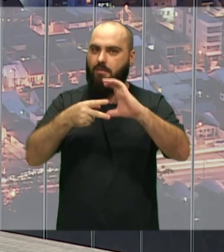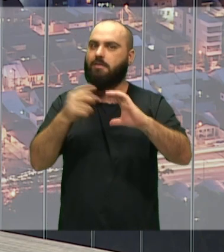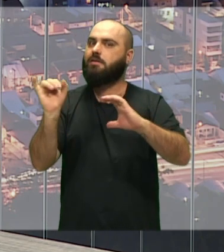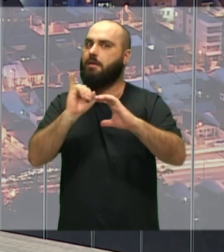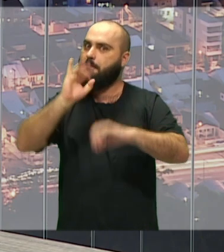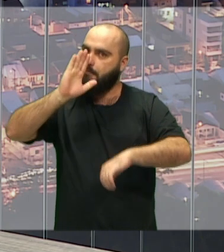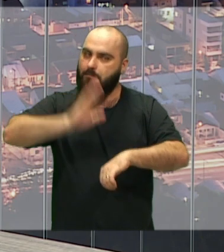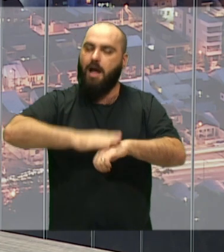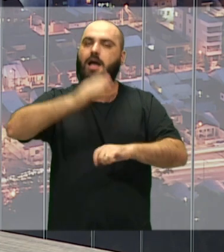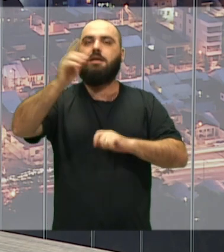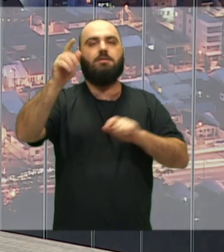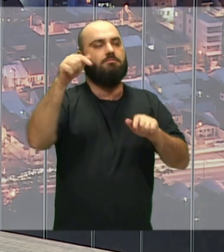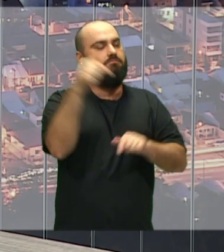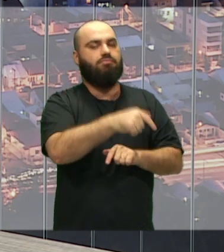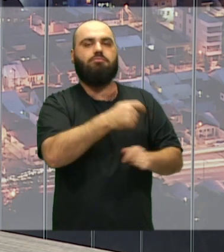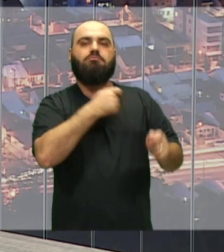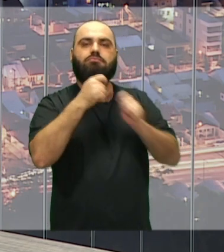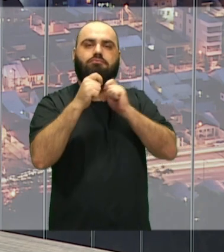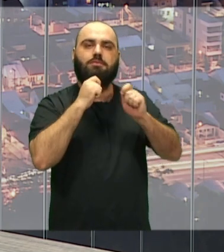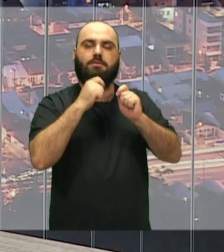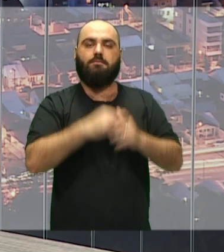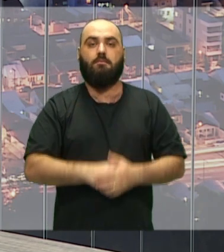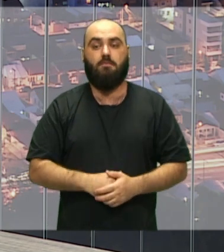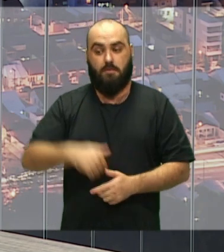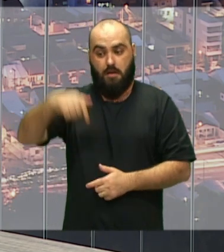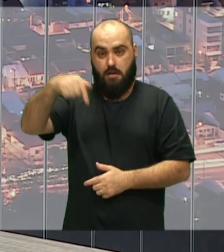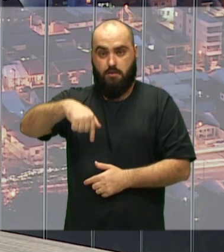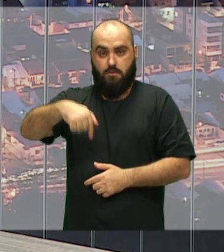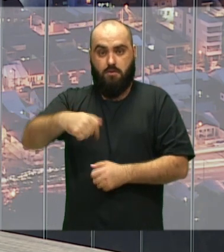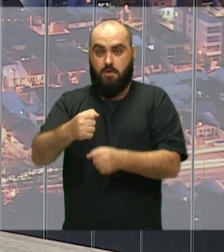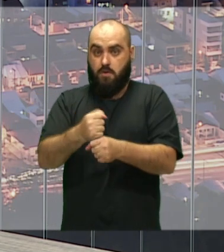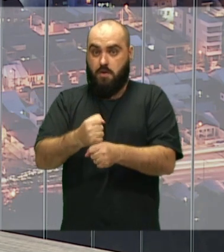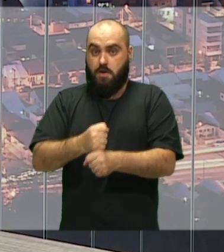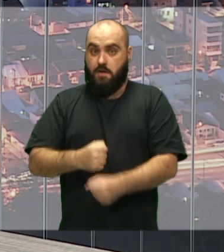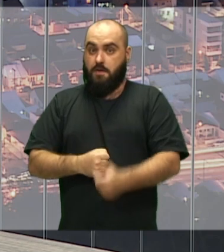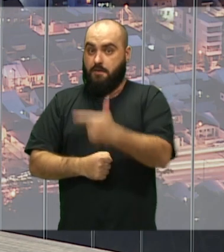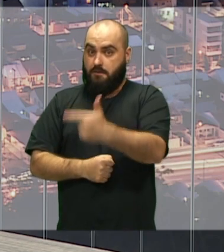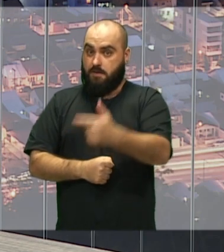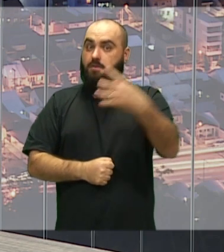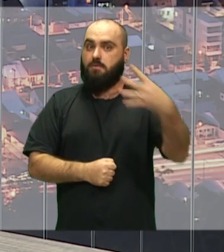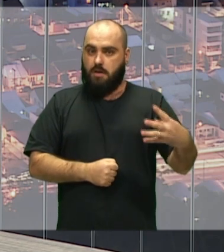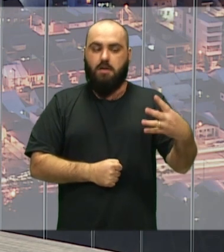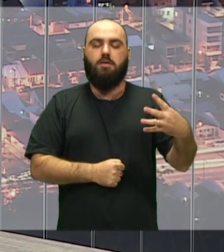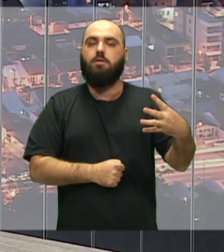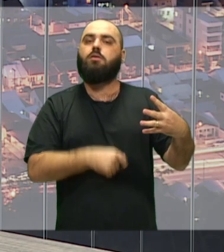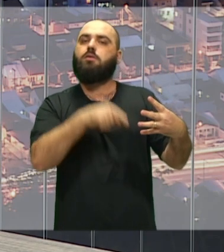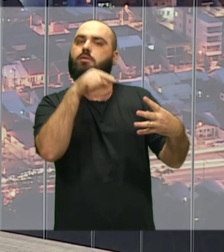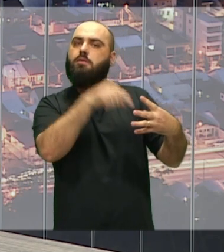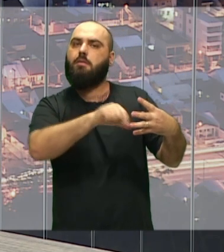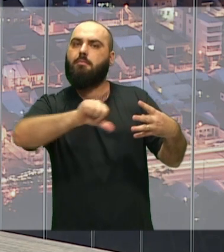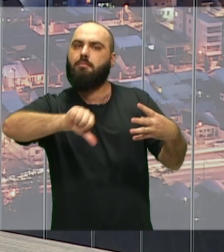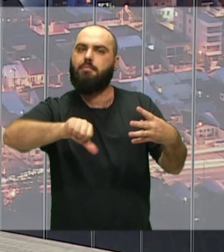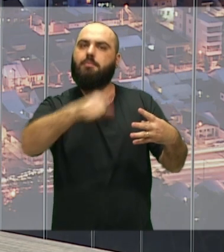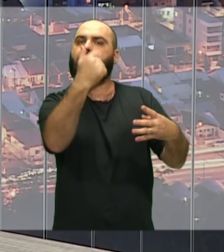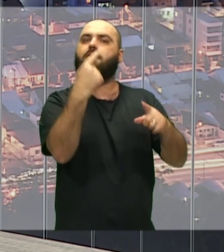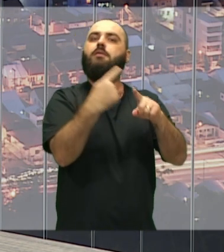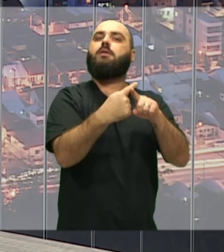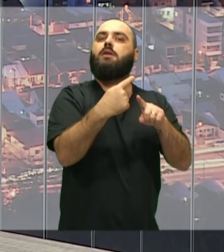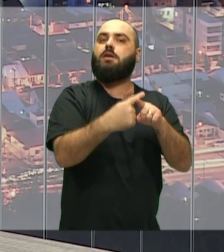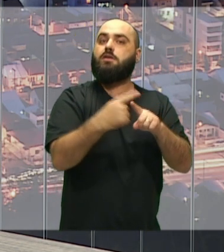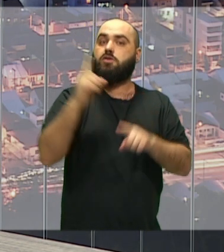Câmara Aberta. Foi publicado agora em 2024 pela editora Hábitos a primeira edição do livro